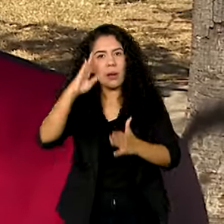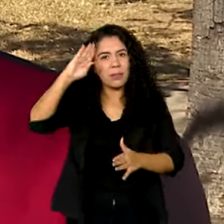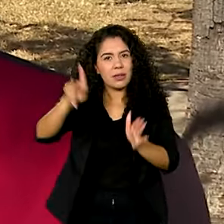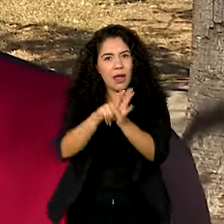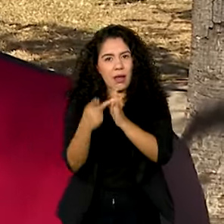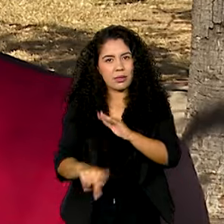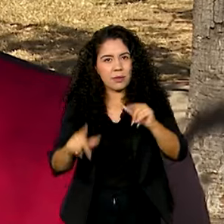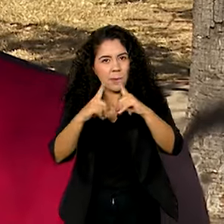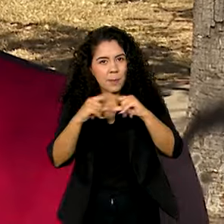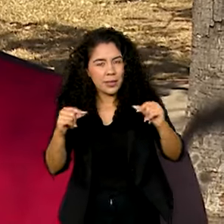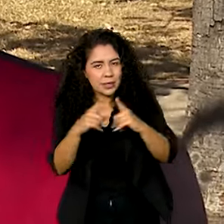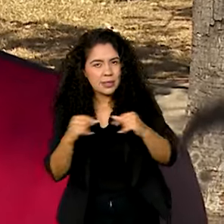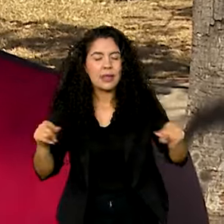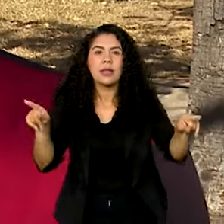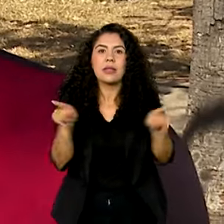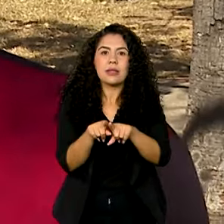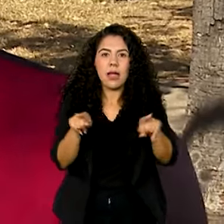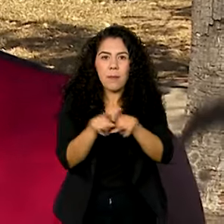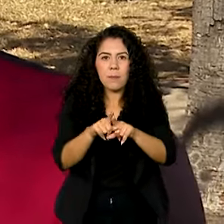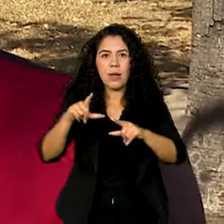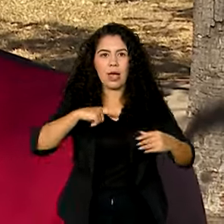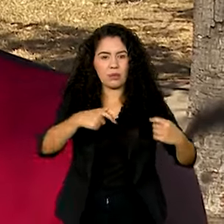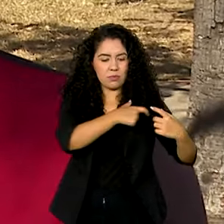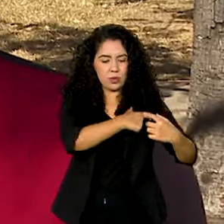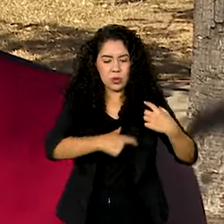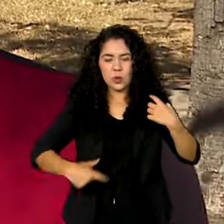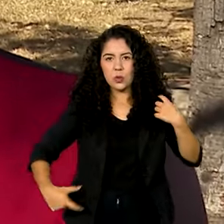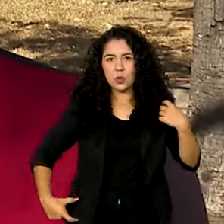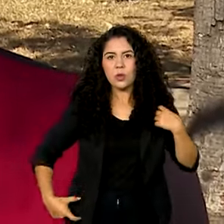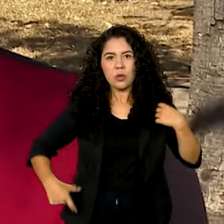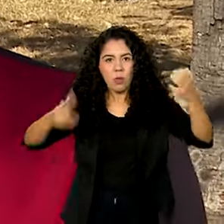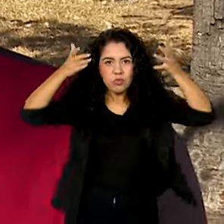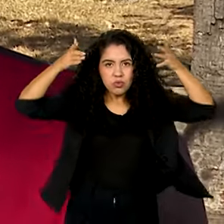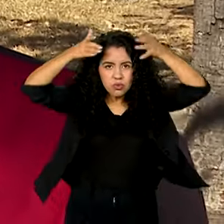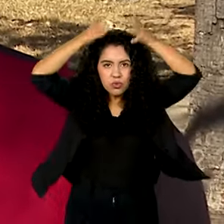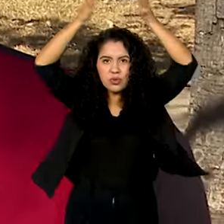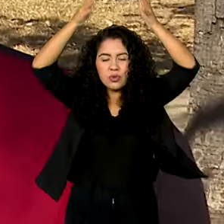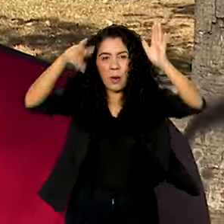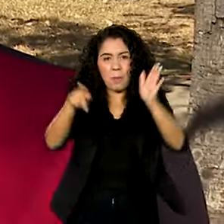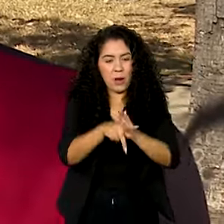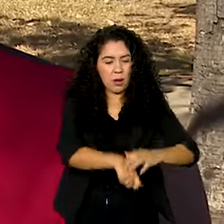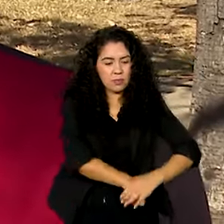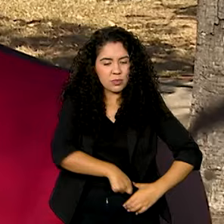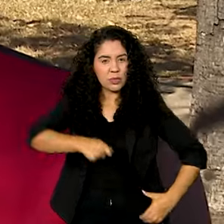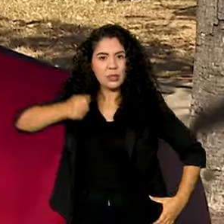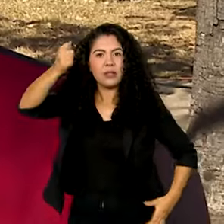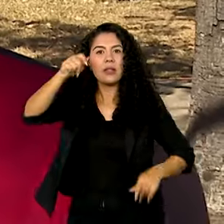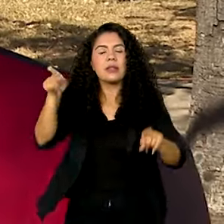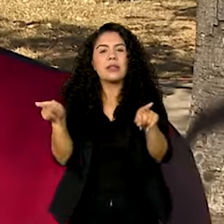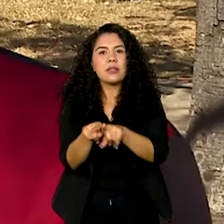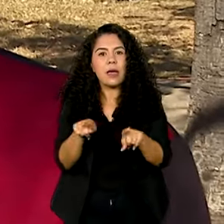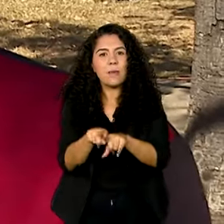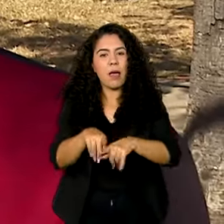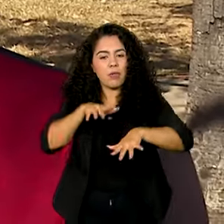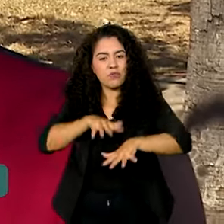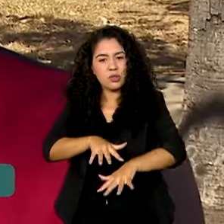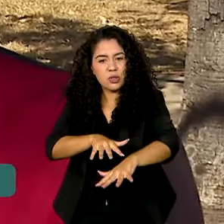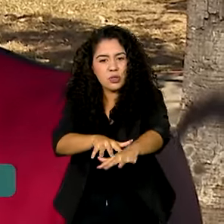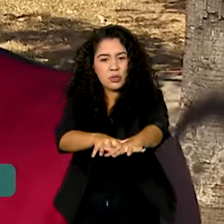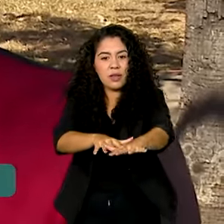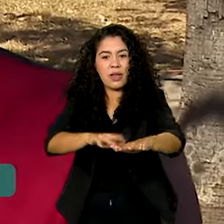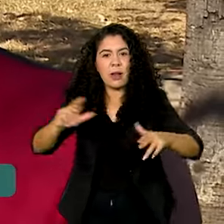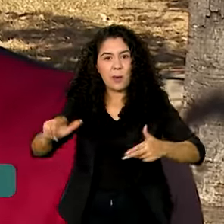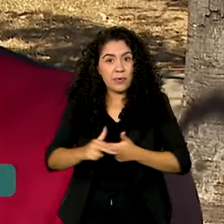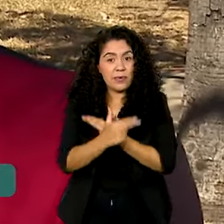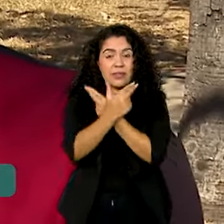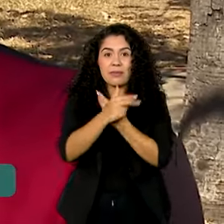Presidencial, os Dragões da Independência e o desfile aéreo da Força Aérea Brasileira. Você está ansioso então para